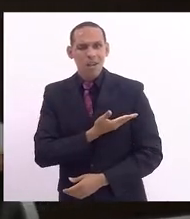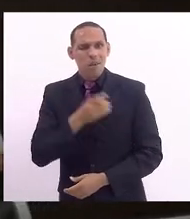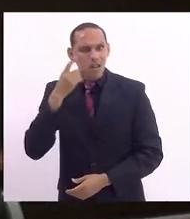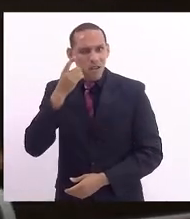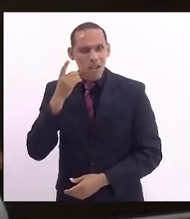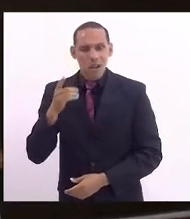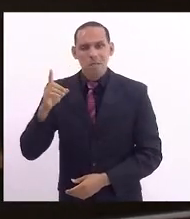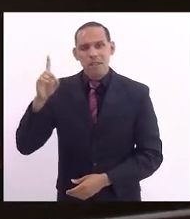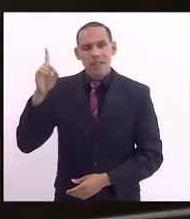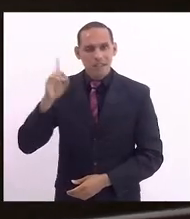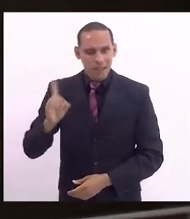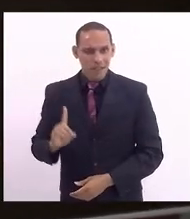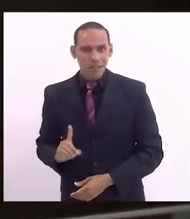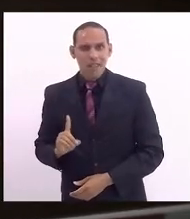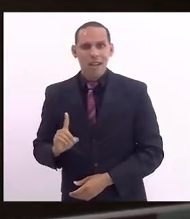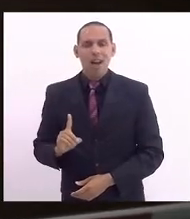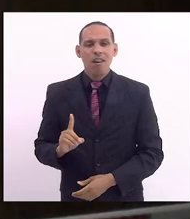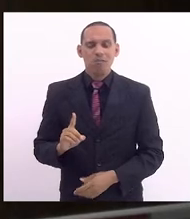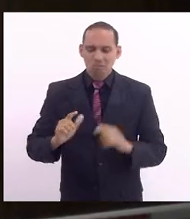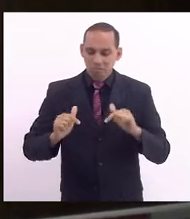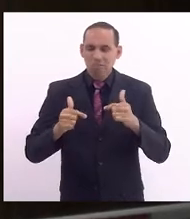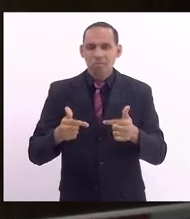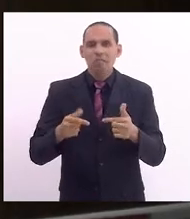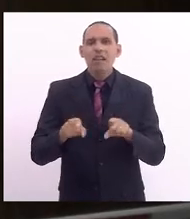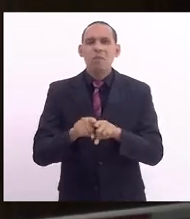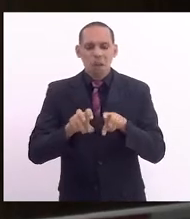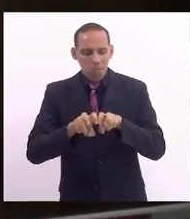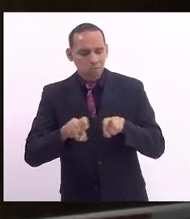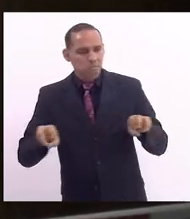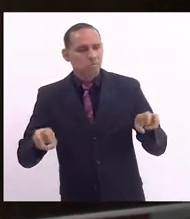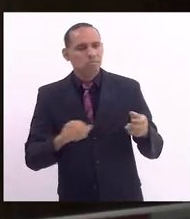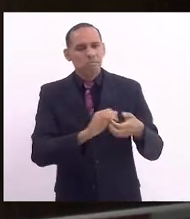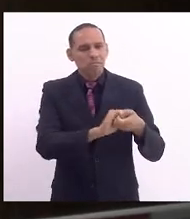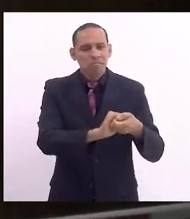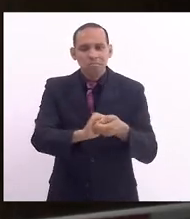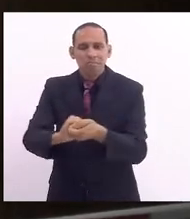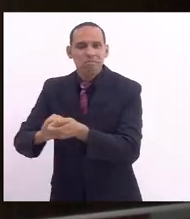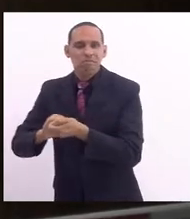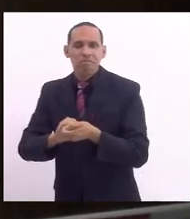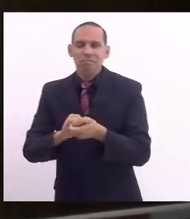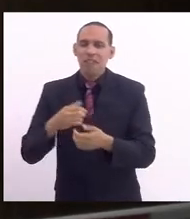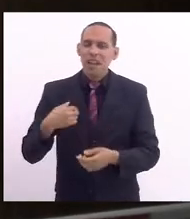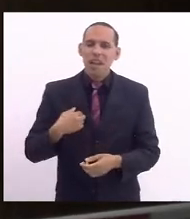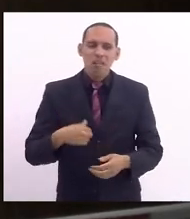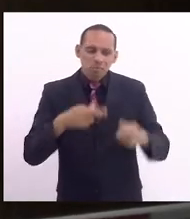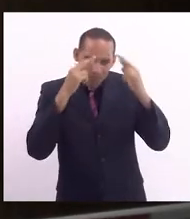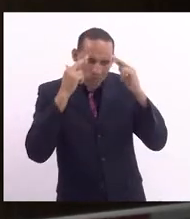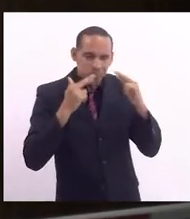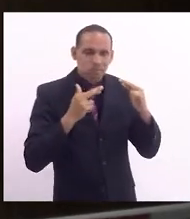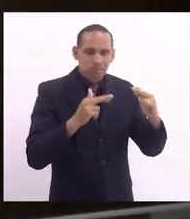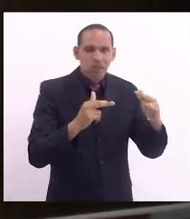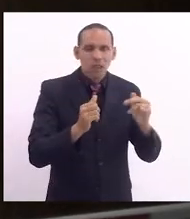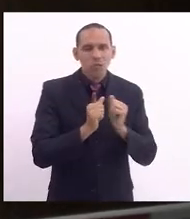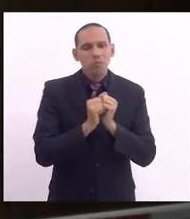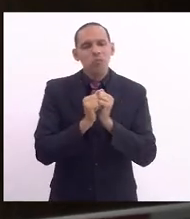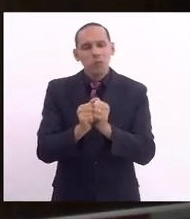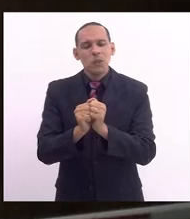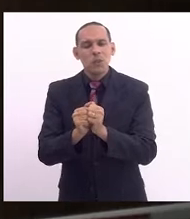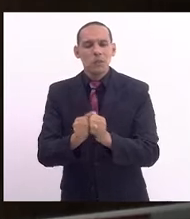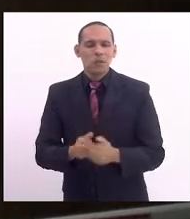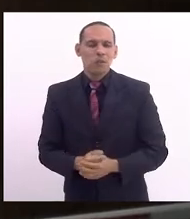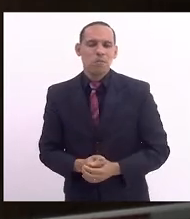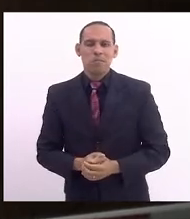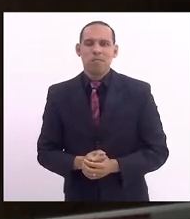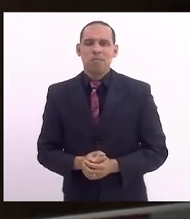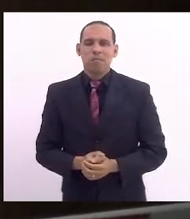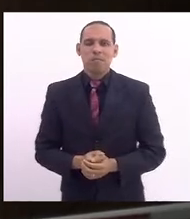Dani Monteiro. Também saudar em seu nome toda a mesa, da qual eu tenho muito respeito de militar e construir ao lado. Colocar